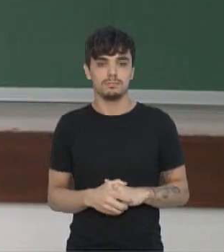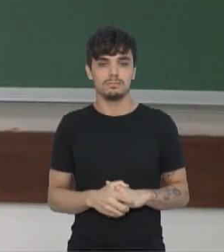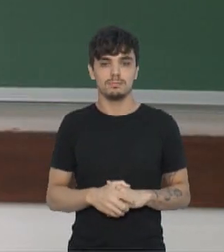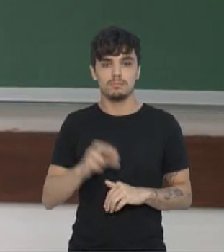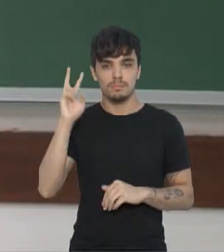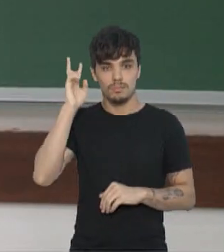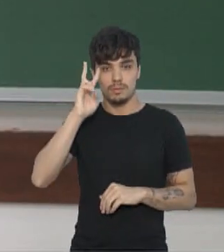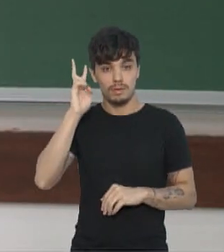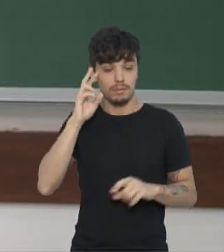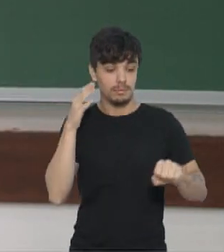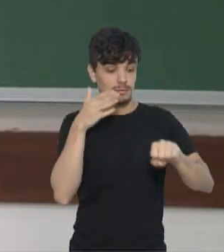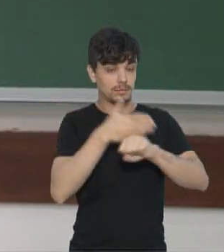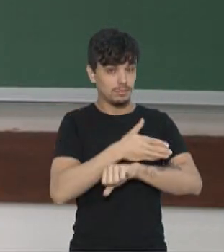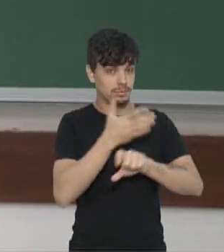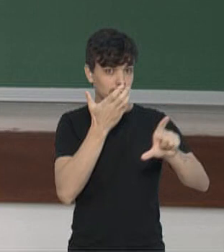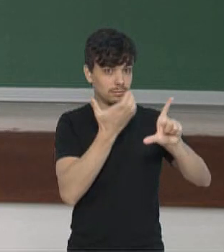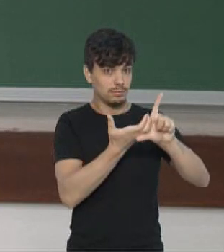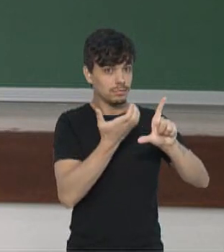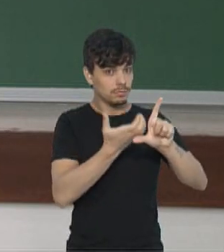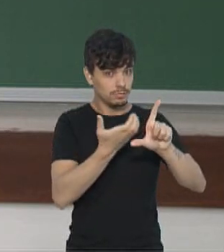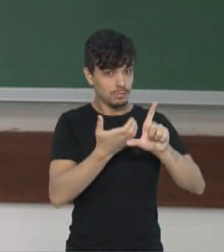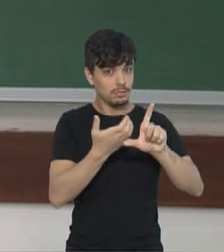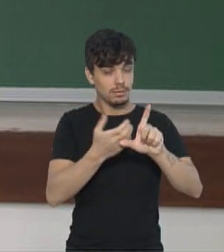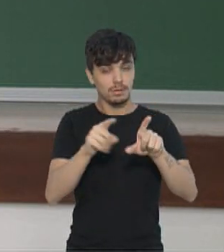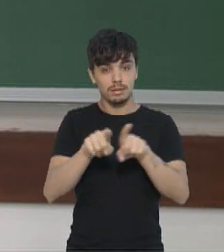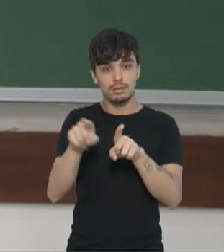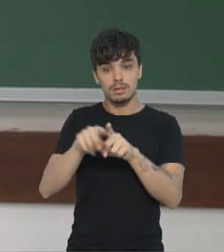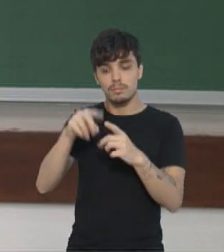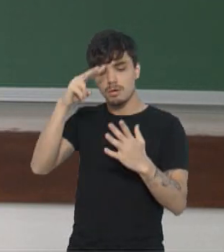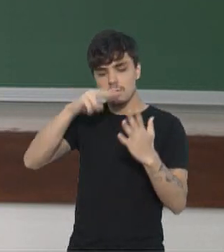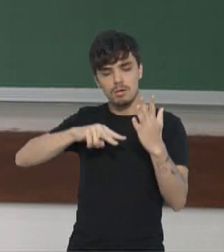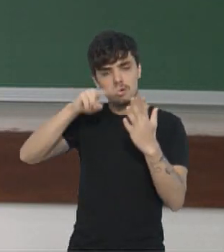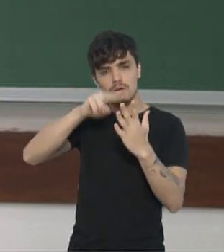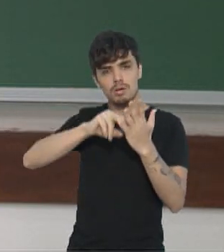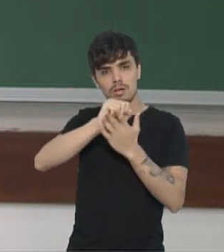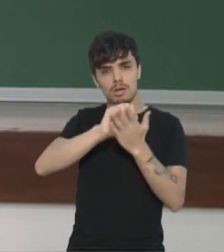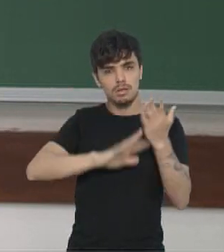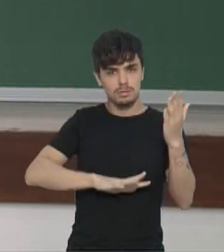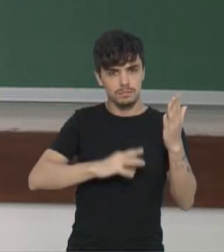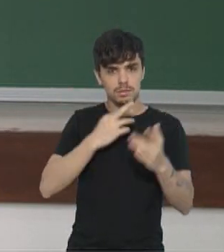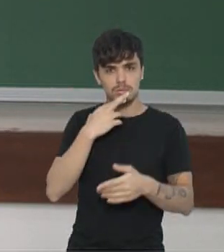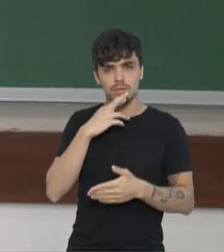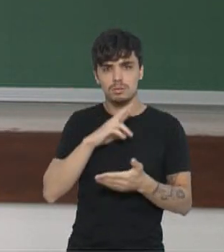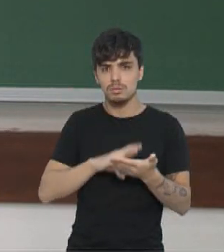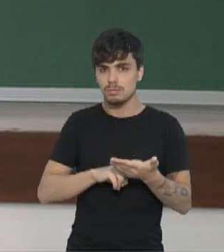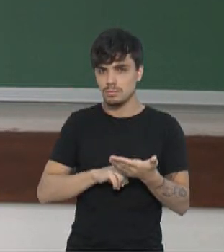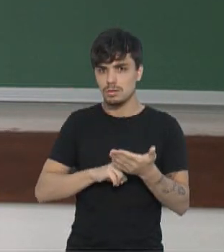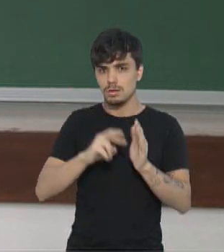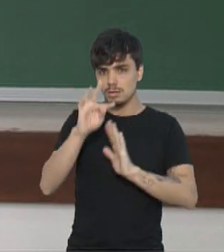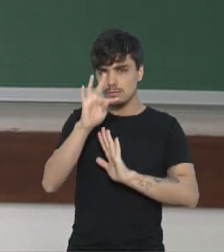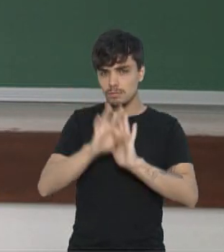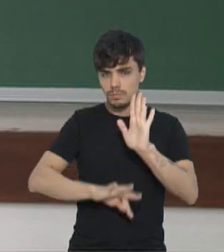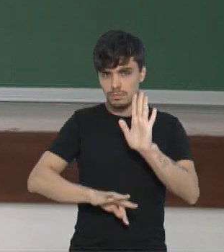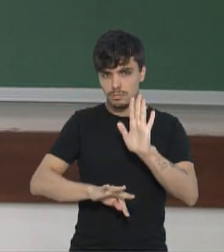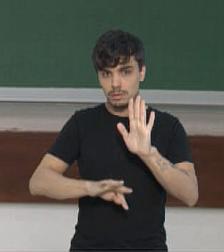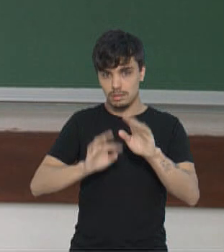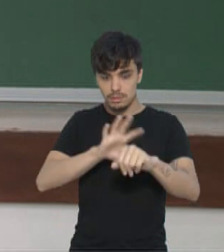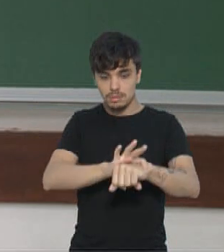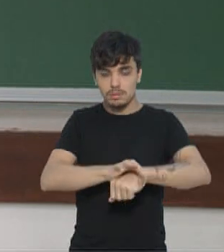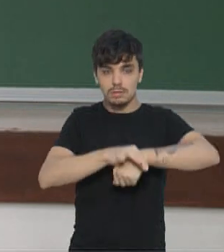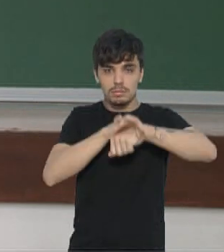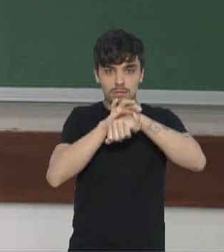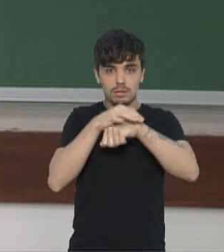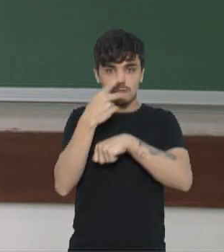Lembre-se de acessar o teu Classroom, de olhar certinho ali, responder o formulário e garantir a